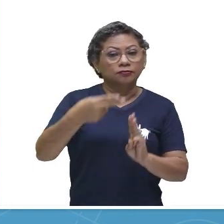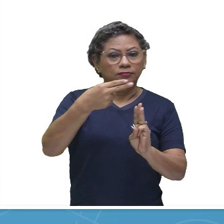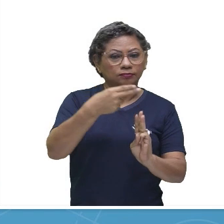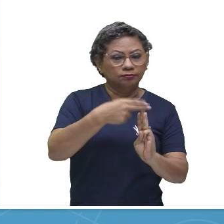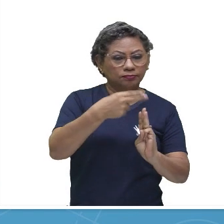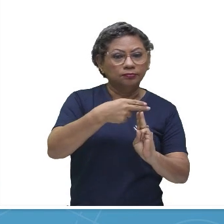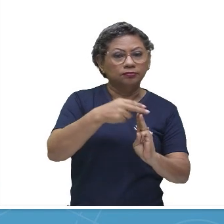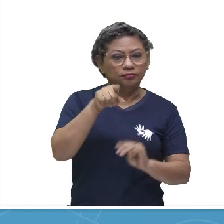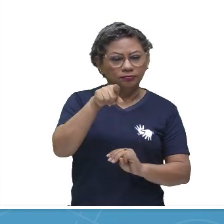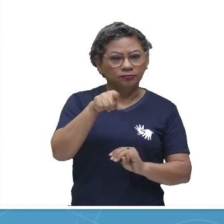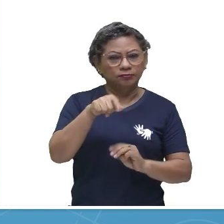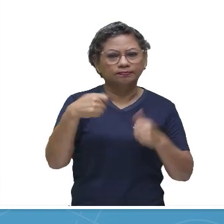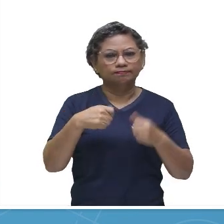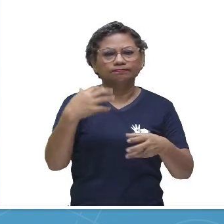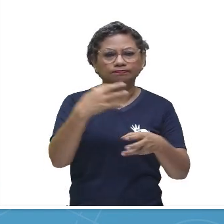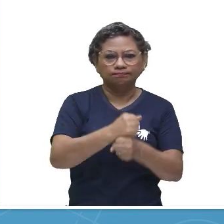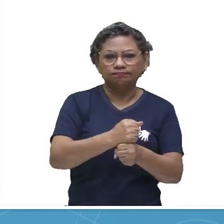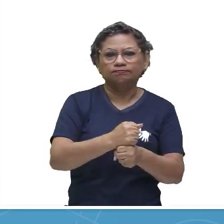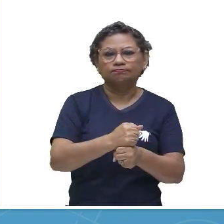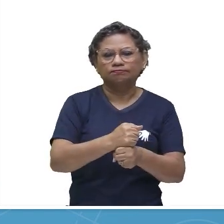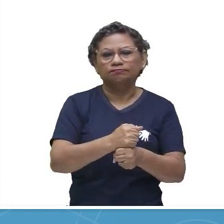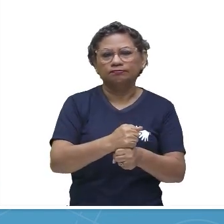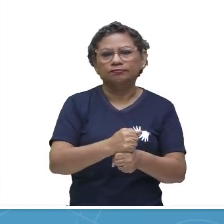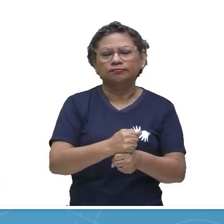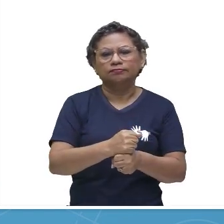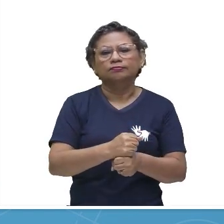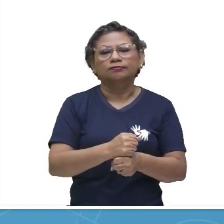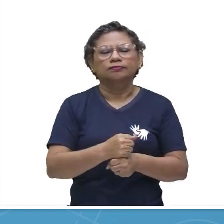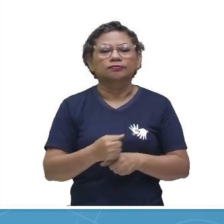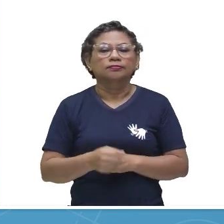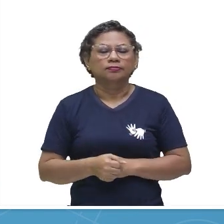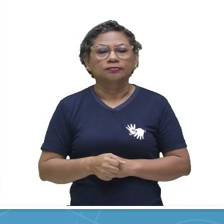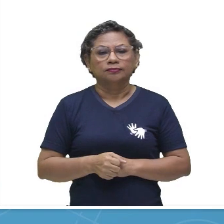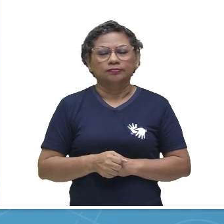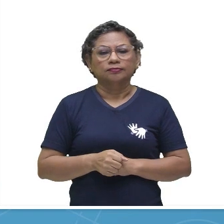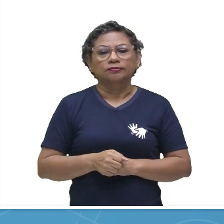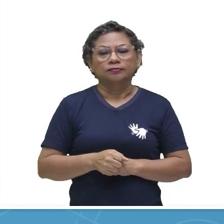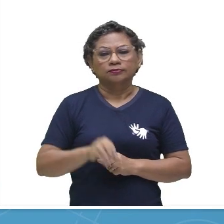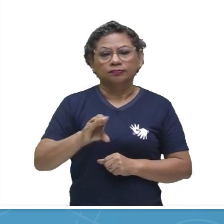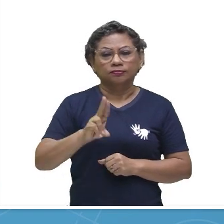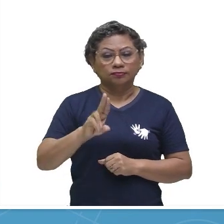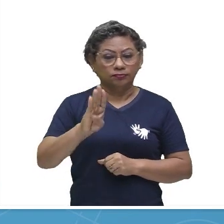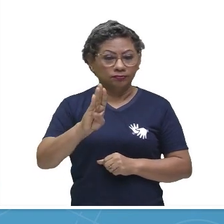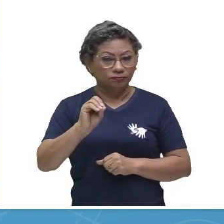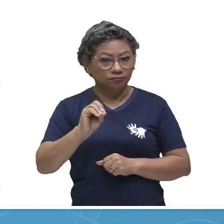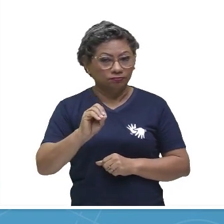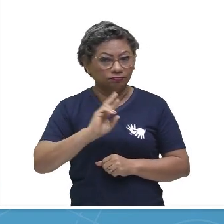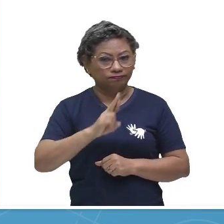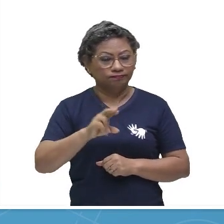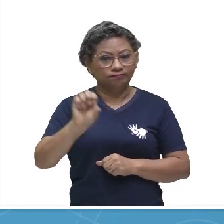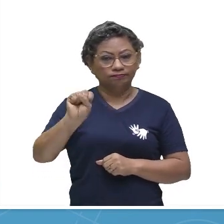calcular isso daqui, né? 2 ao cubo igual a 8. Agora, se o item pede apenas para você aplicar a